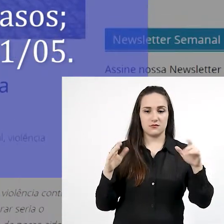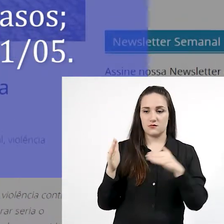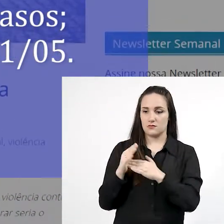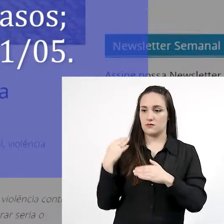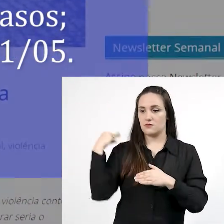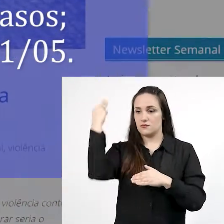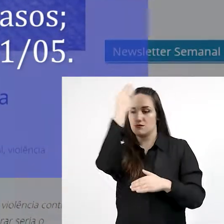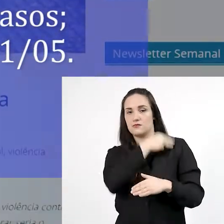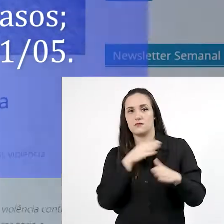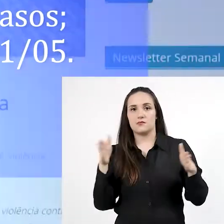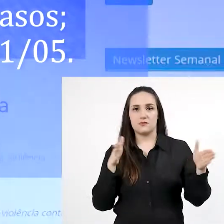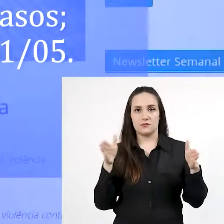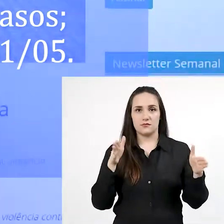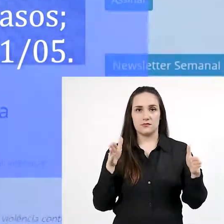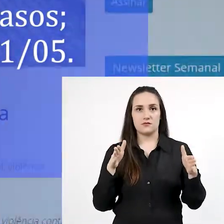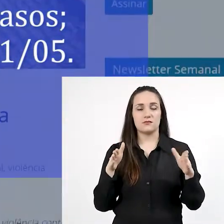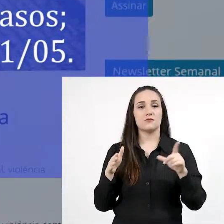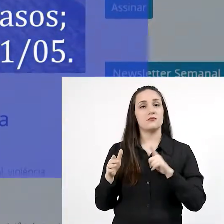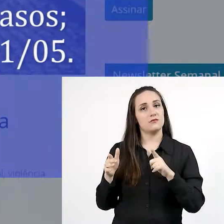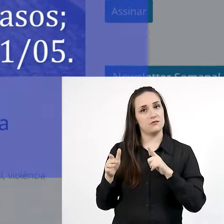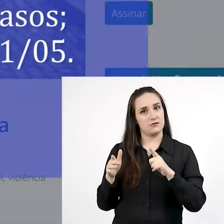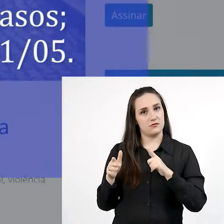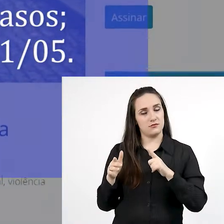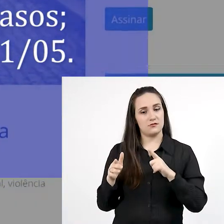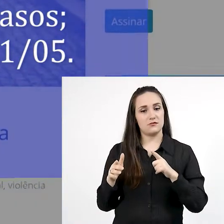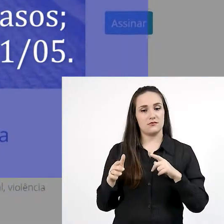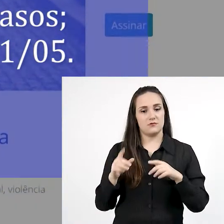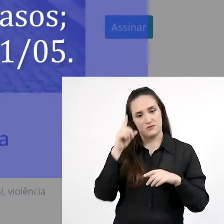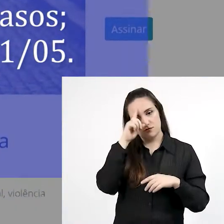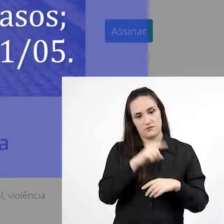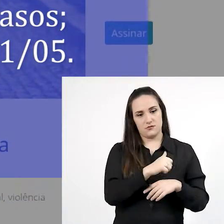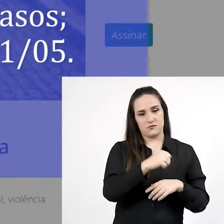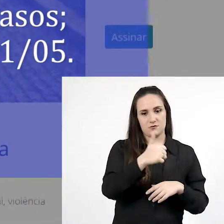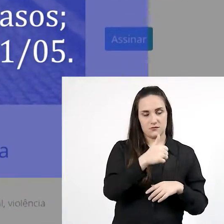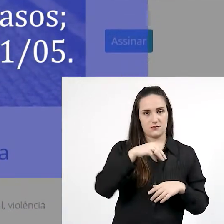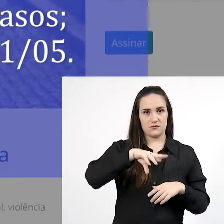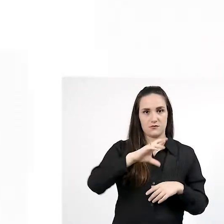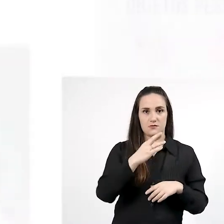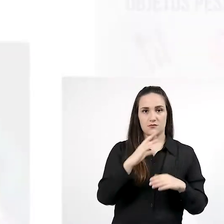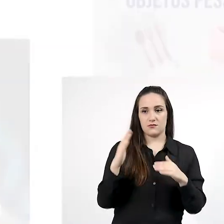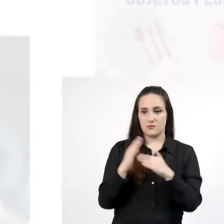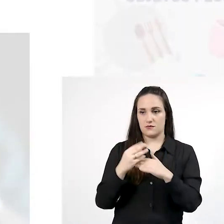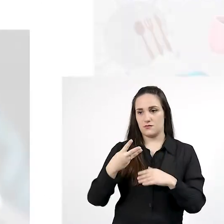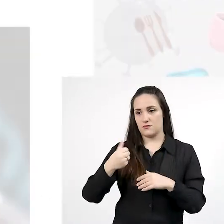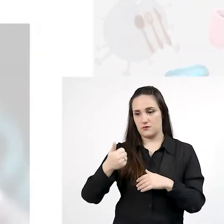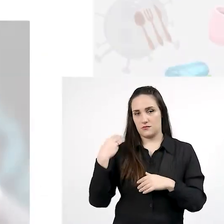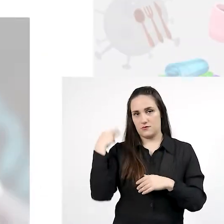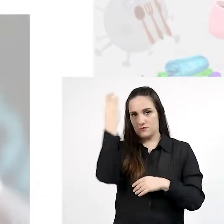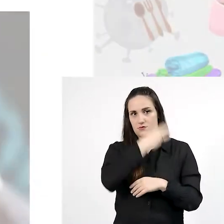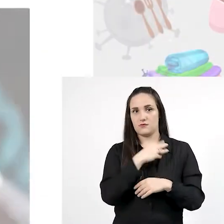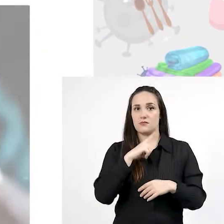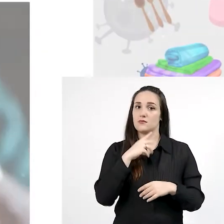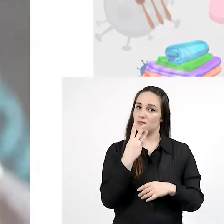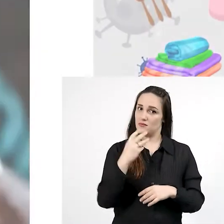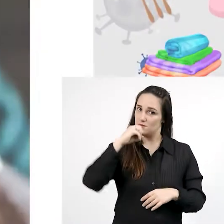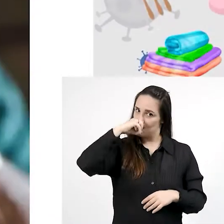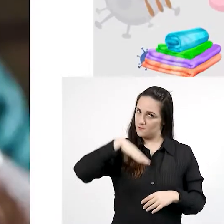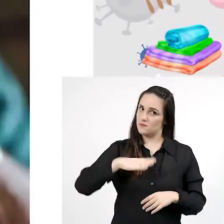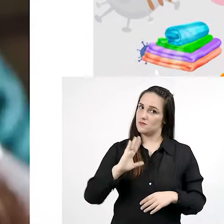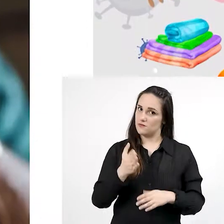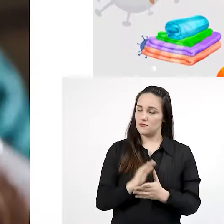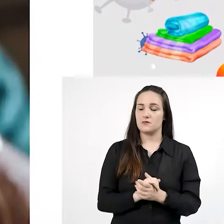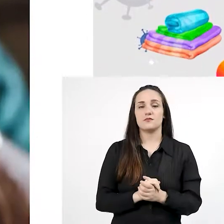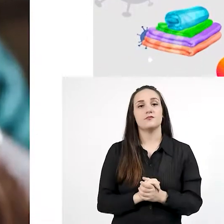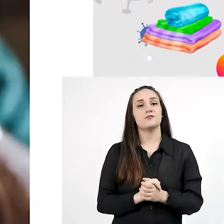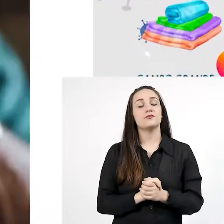sendo 13 ocorrências somente de 1º de março até 31 de maio. Assim como ocorre com as demais violências de